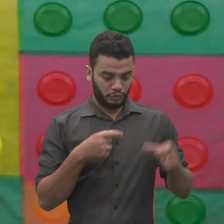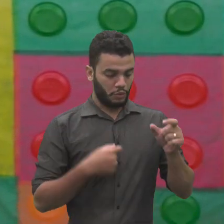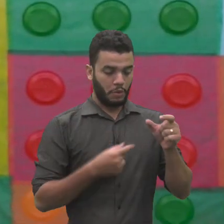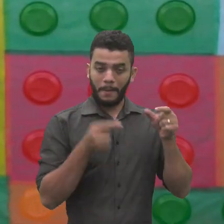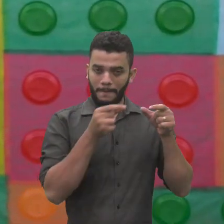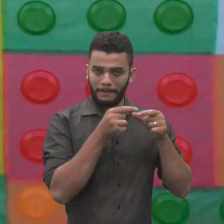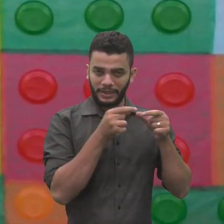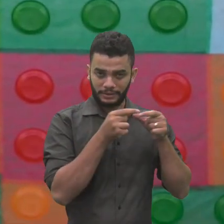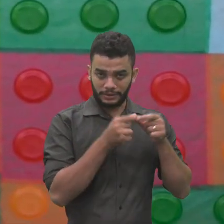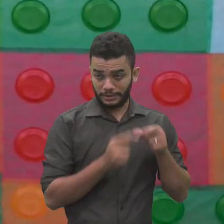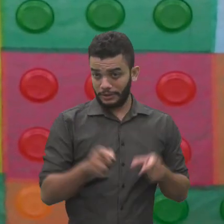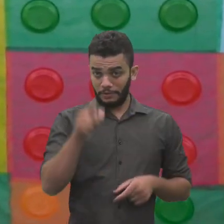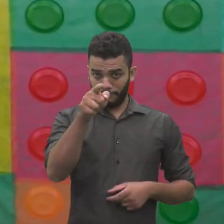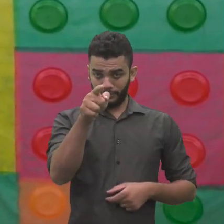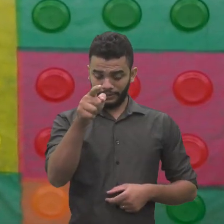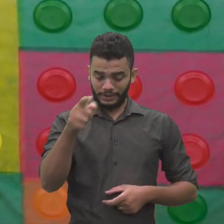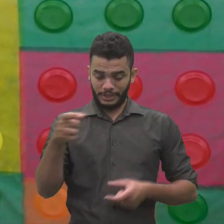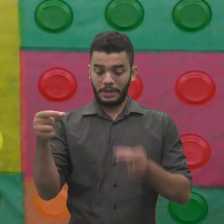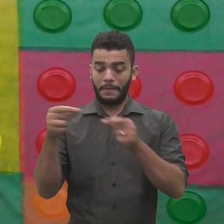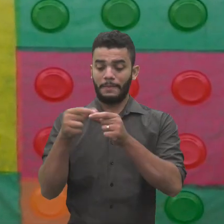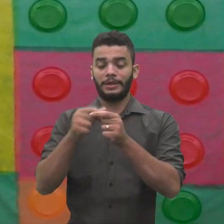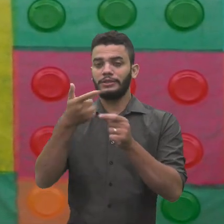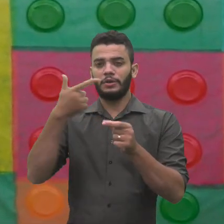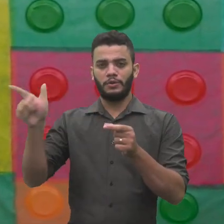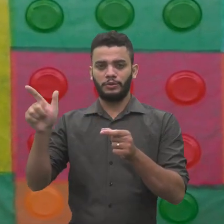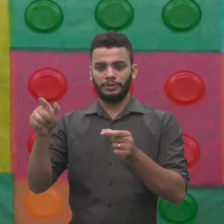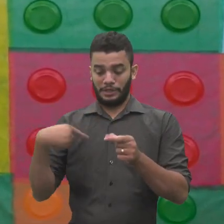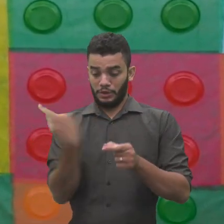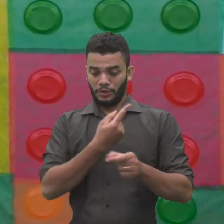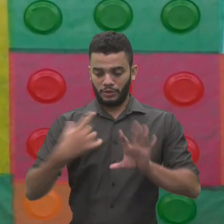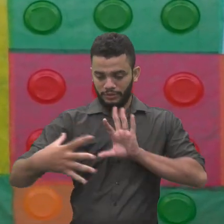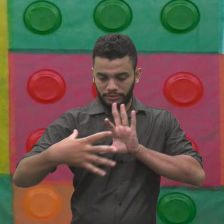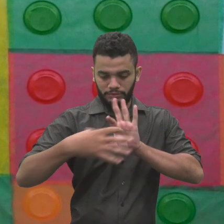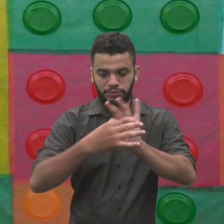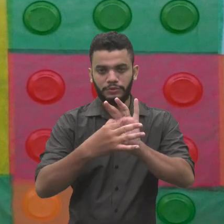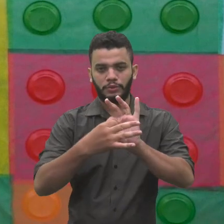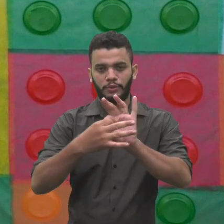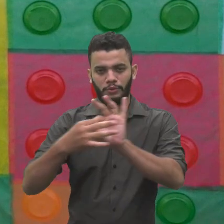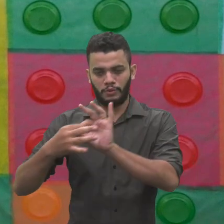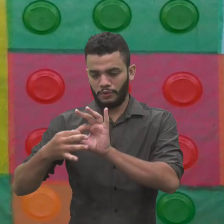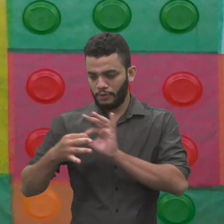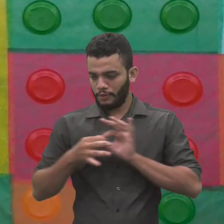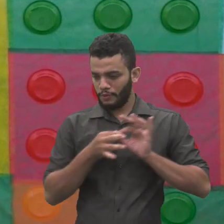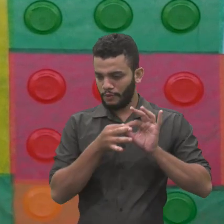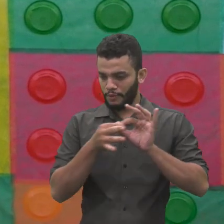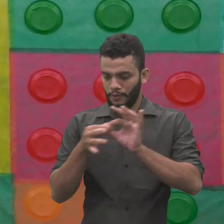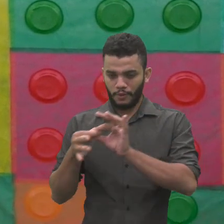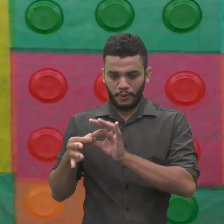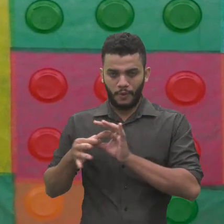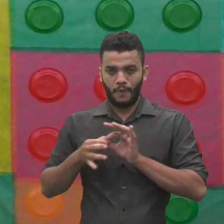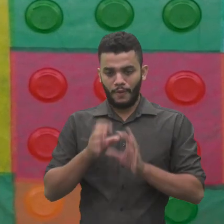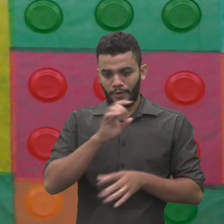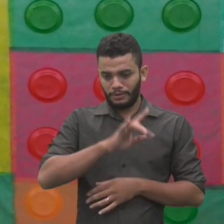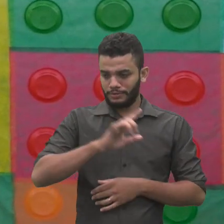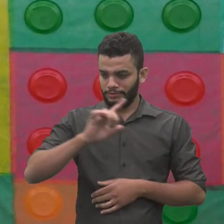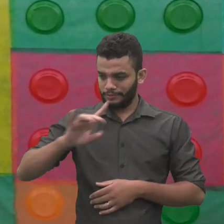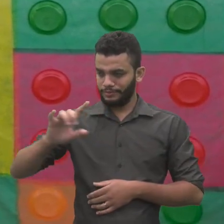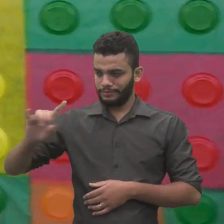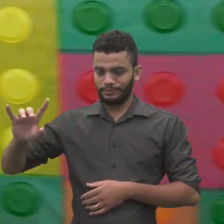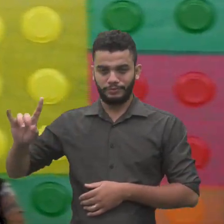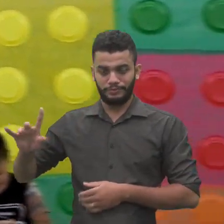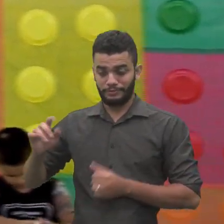monitores, todos nós, a gestão da escola, faz parte daquele bloco